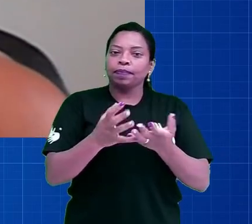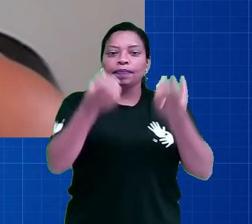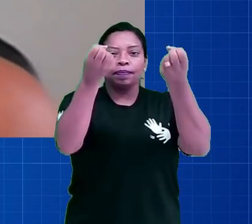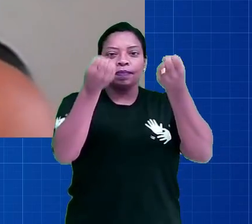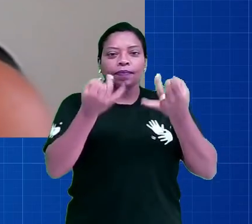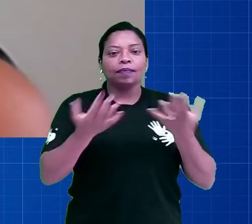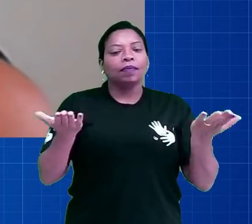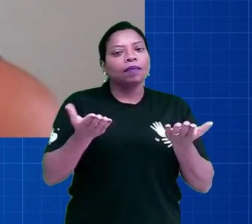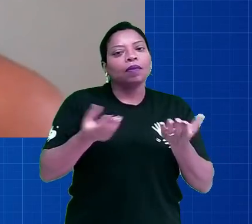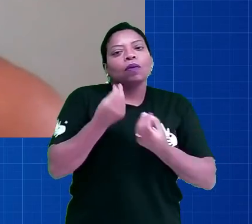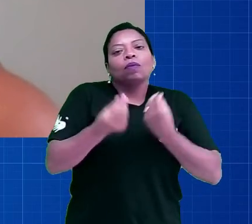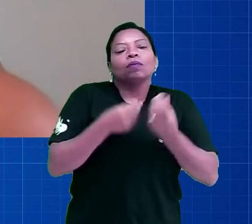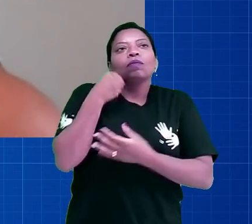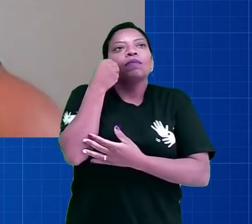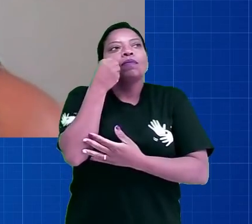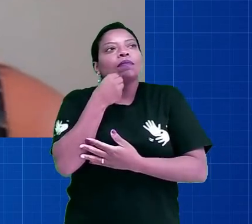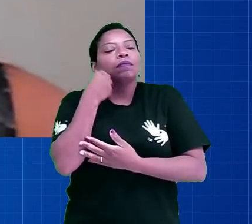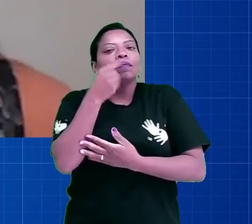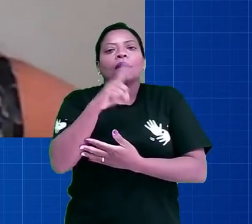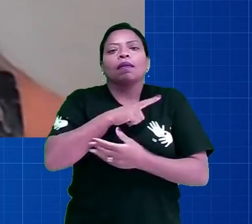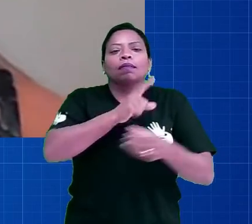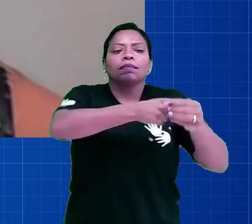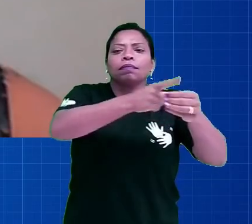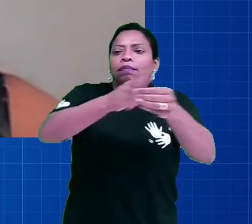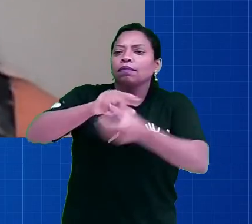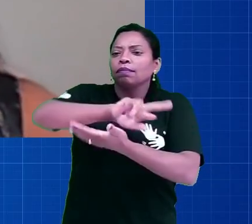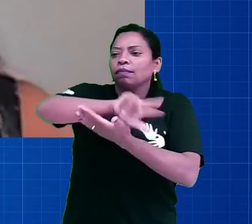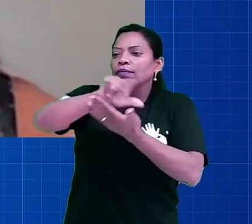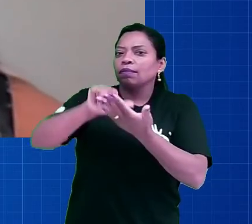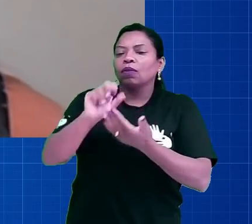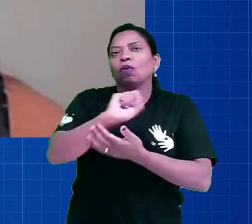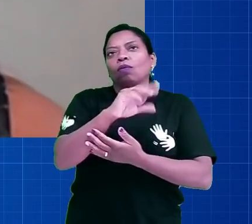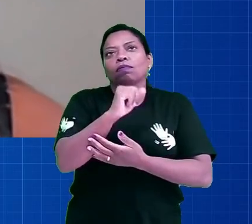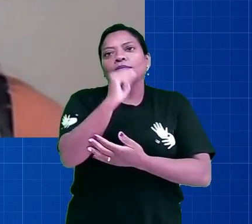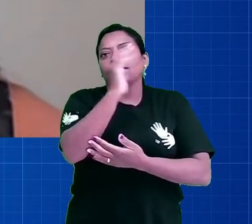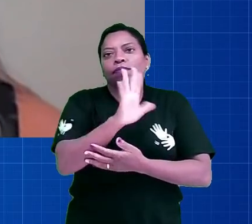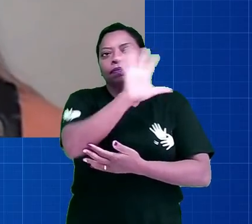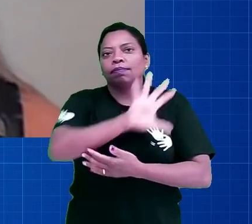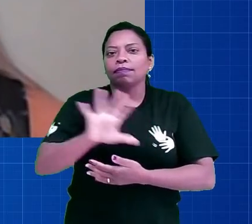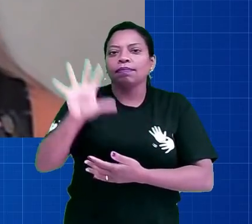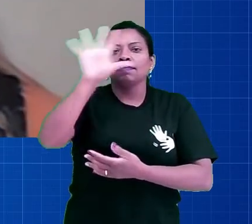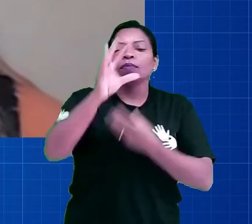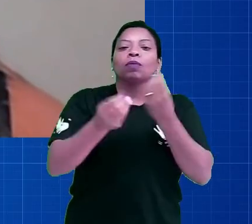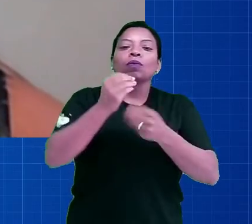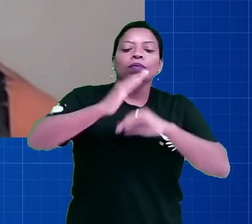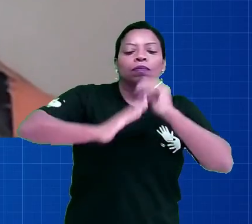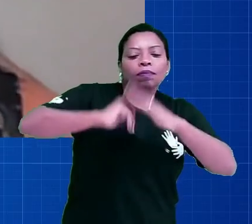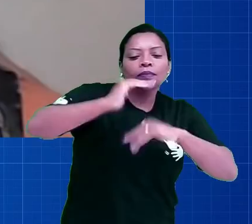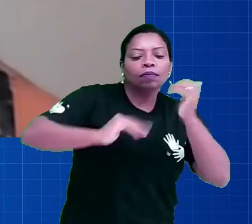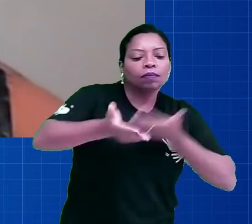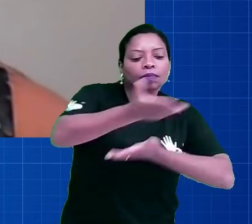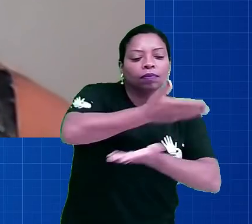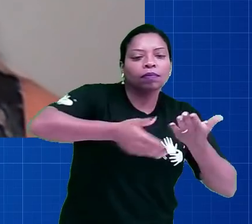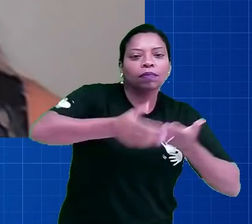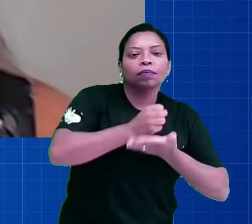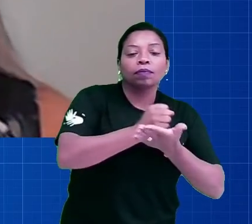Se a professora puder falar, então, um pouquinho agora para a gente de experiências que tem em outros municípios do país,